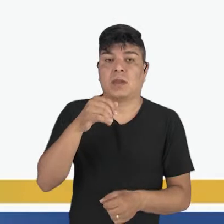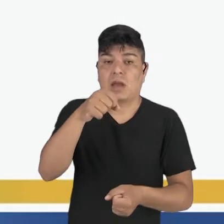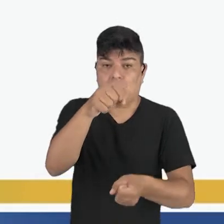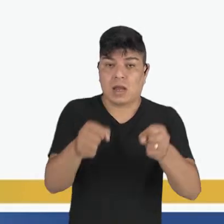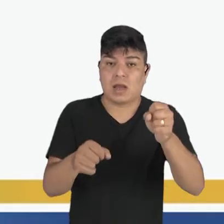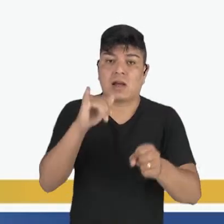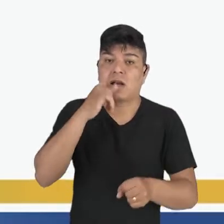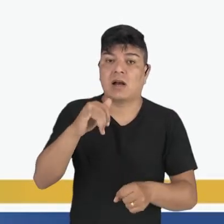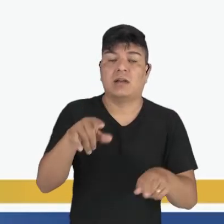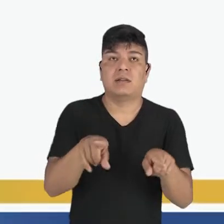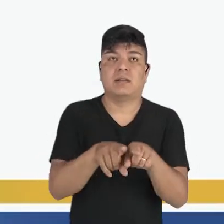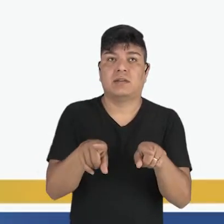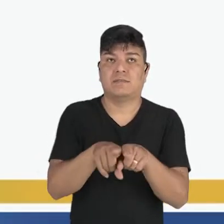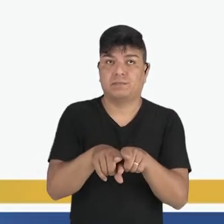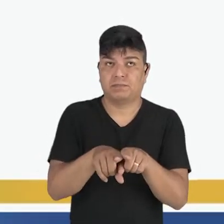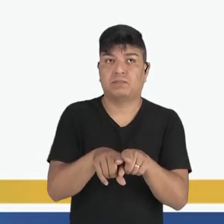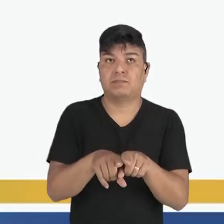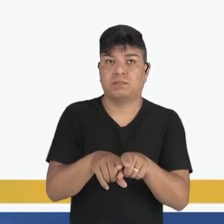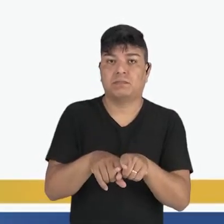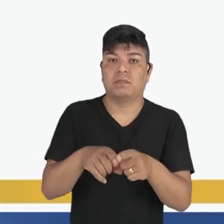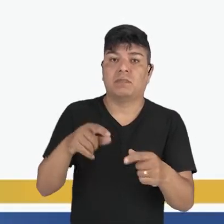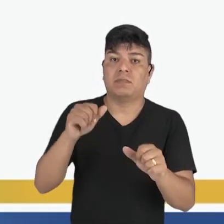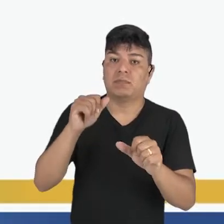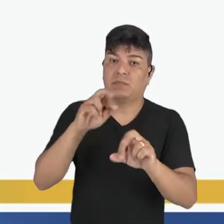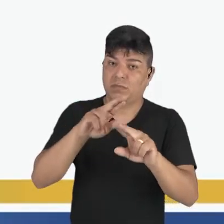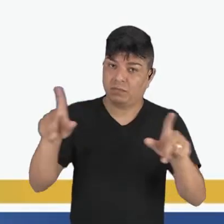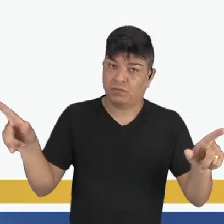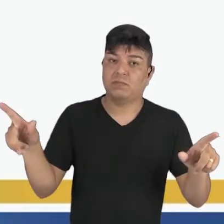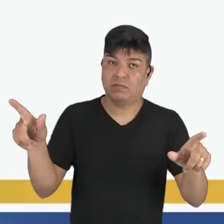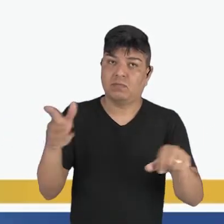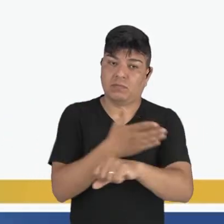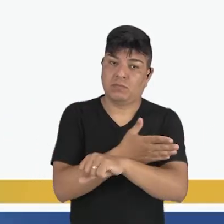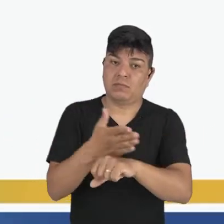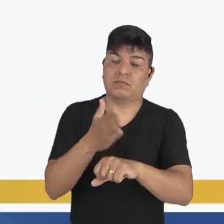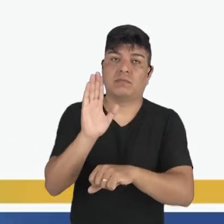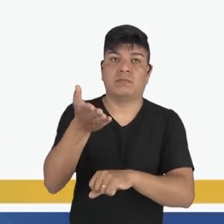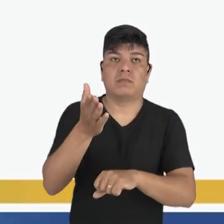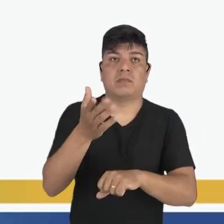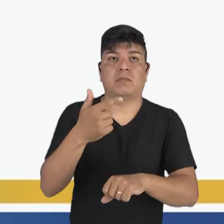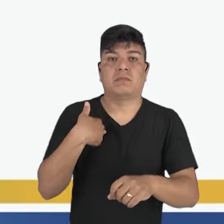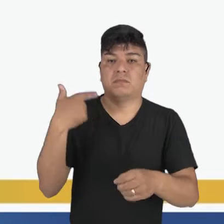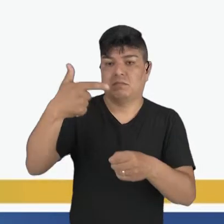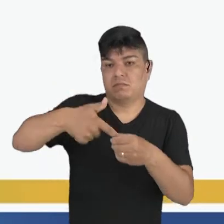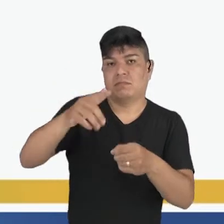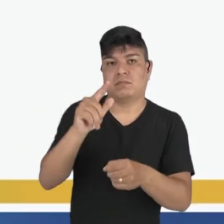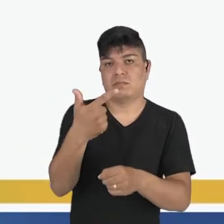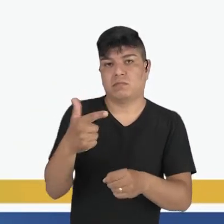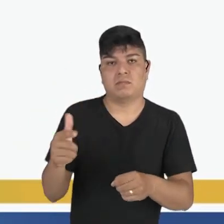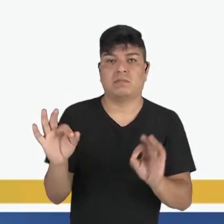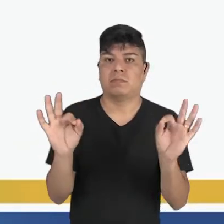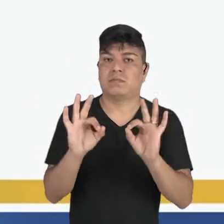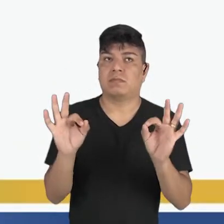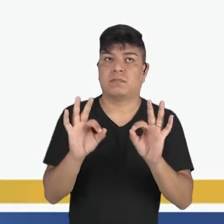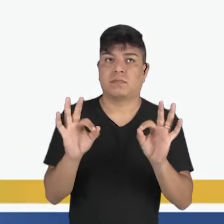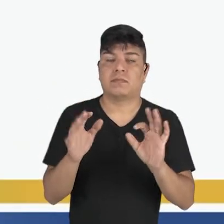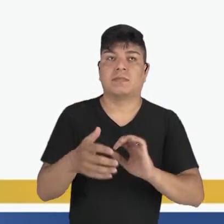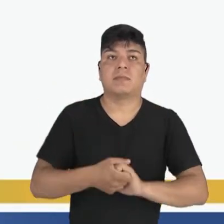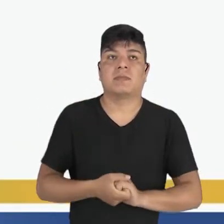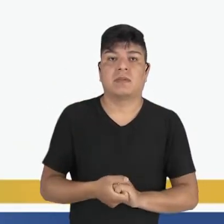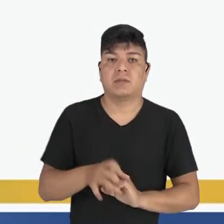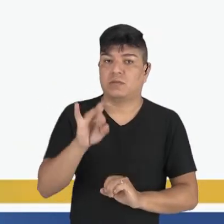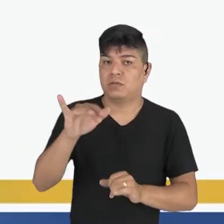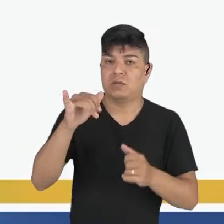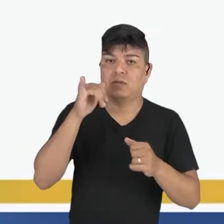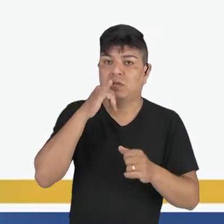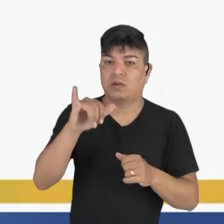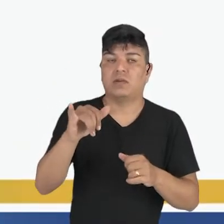né, que é uma alternativa aos carros tradicionais, é um carro aí que não é movido a algum derivado de combustível fóssil, ele é